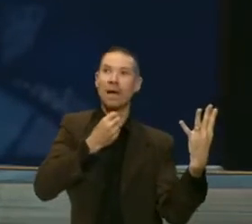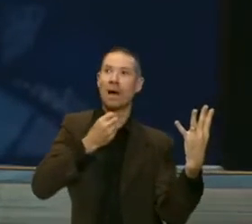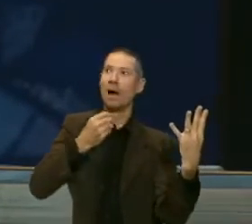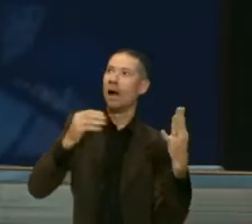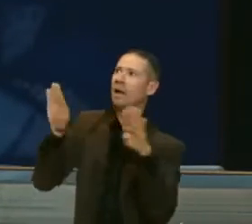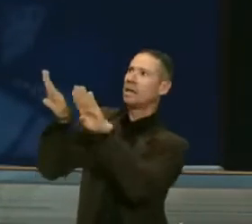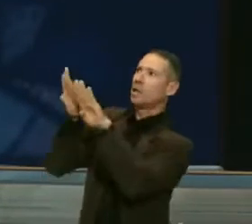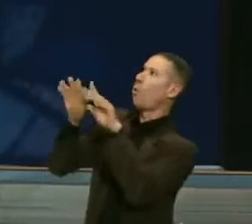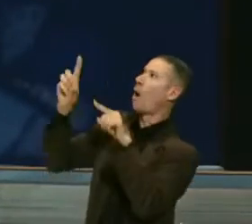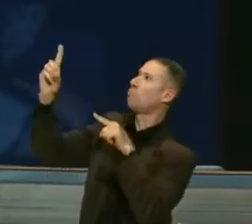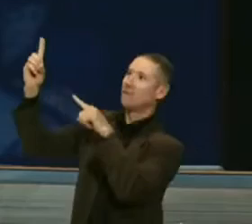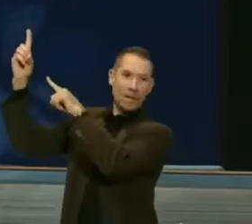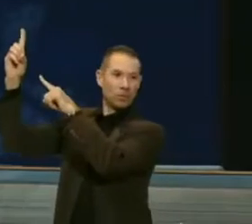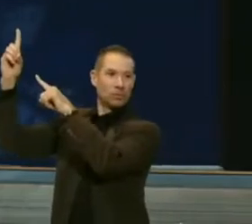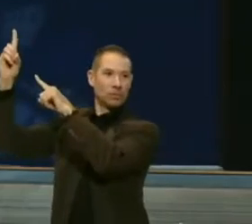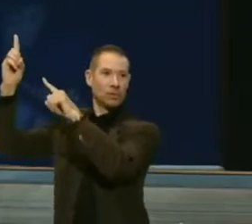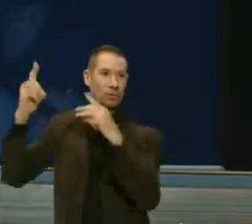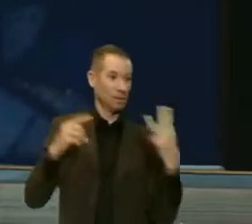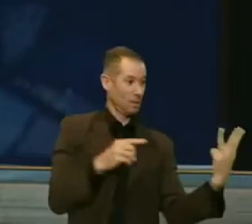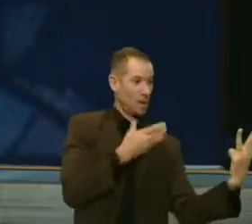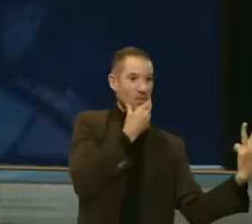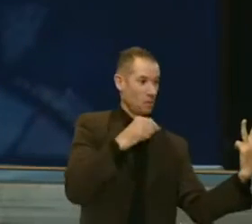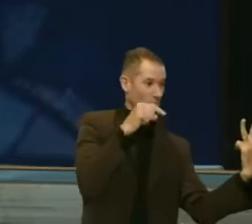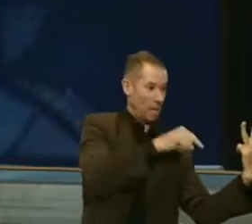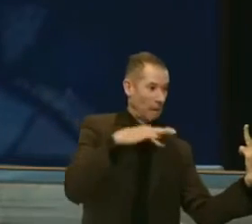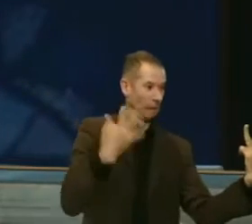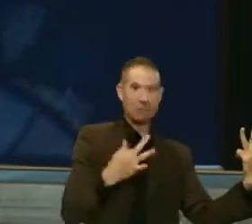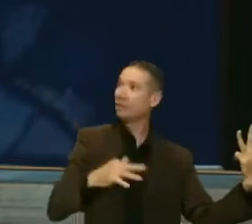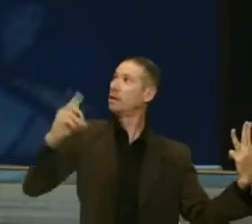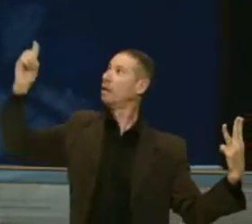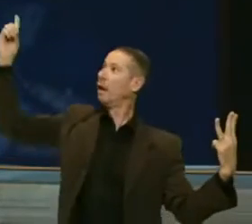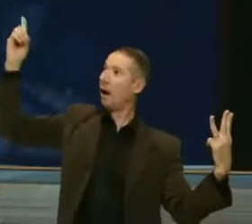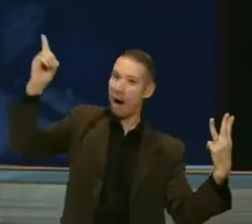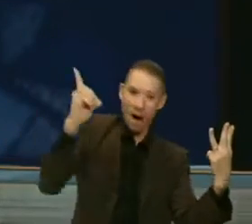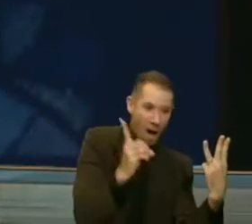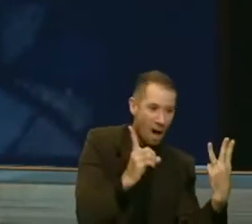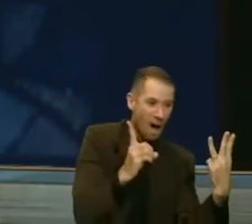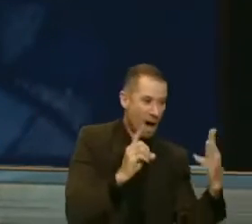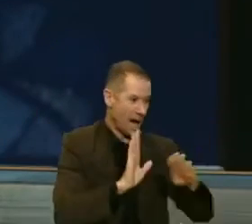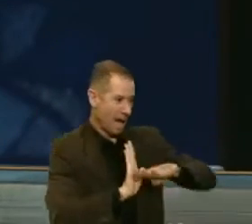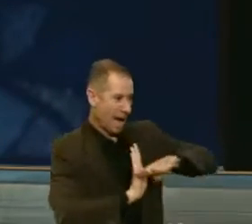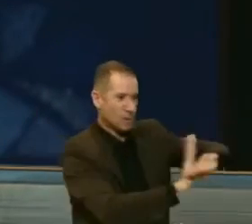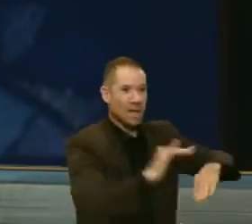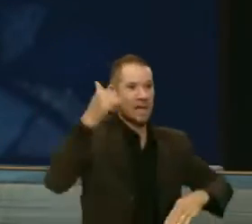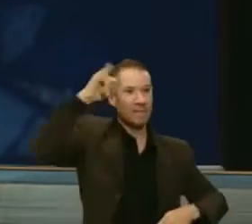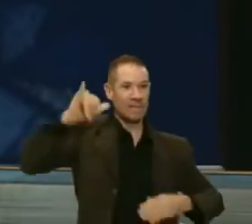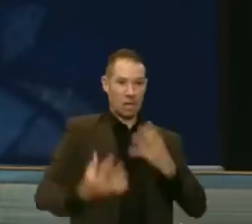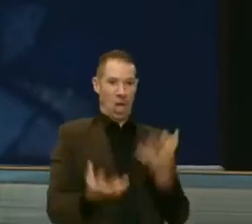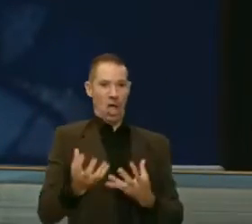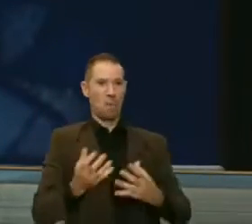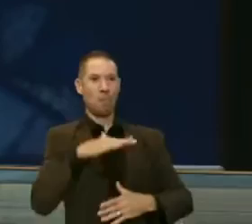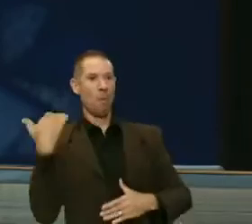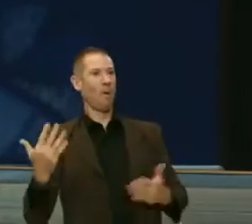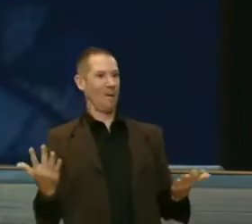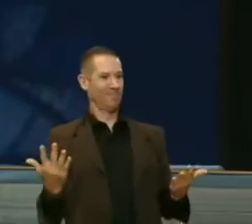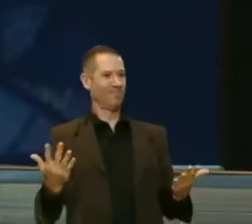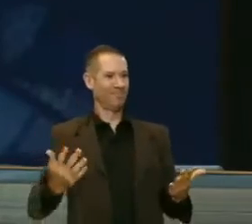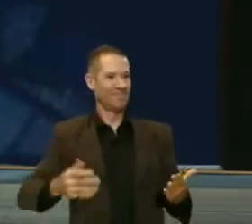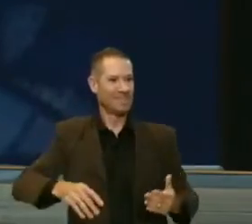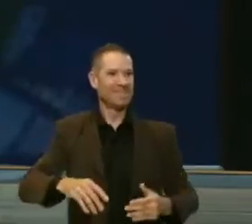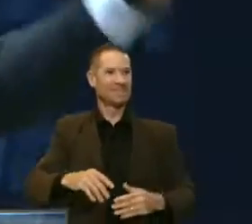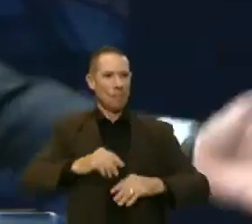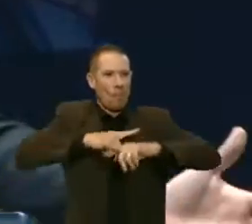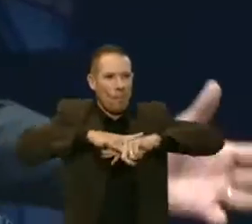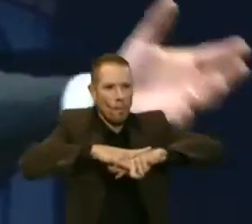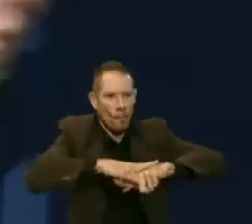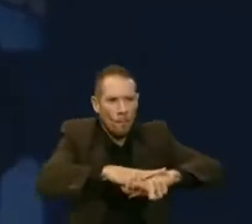Deus foi visitá-los ali na fornalha. Quando o povo estava no deserto, diante do Sinai, sem